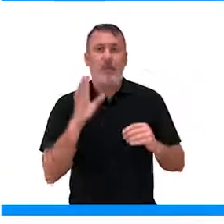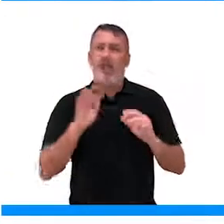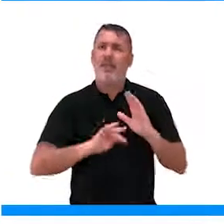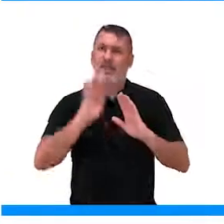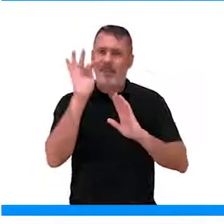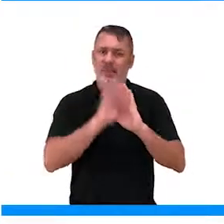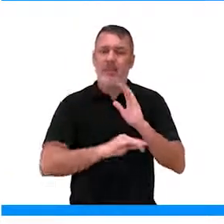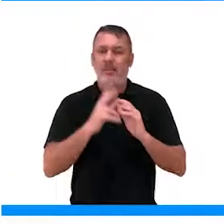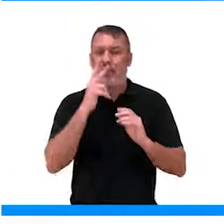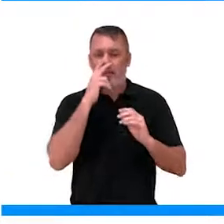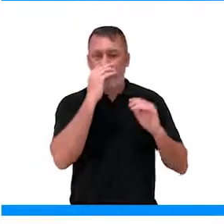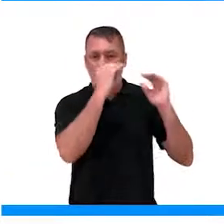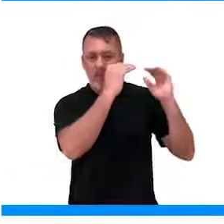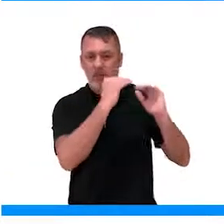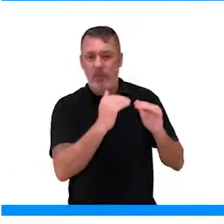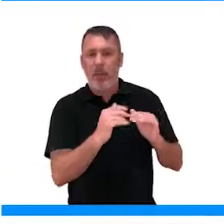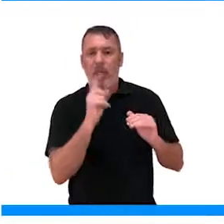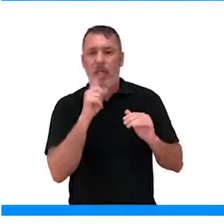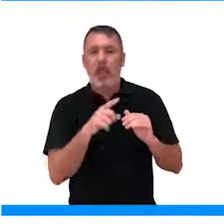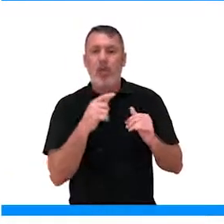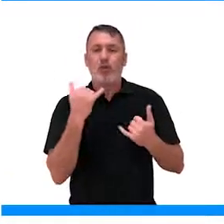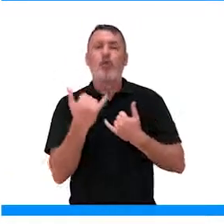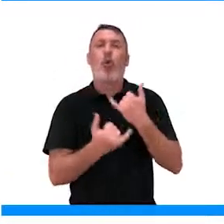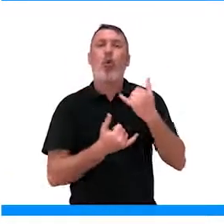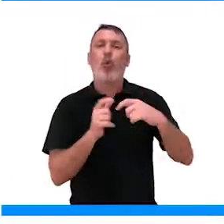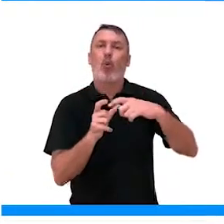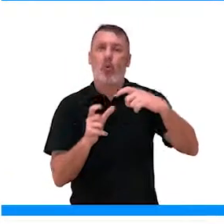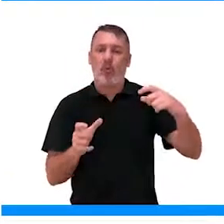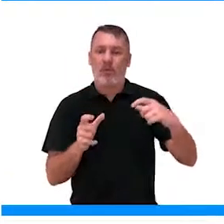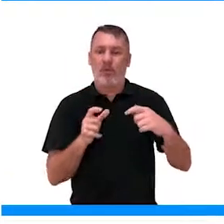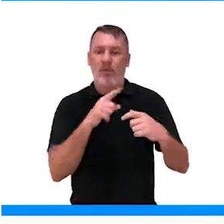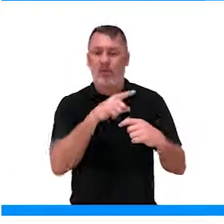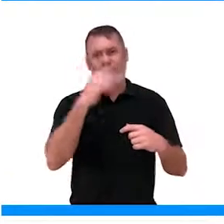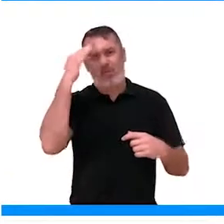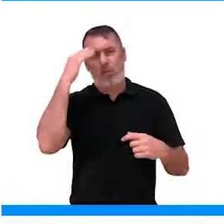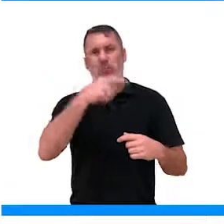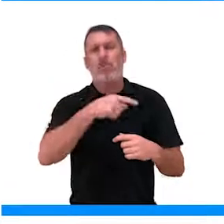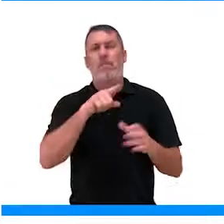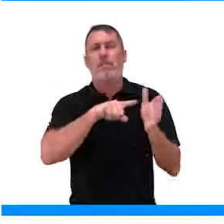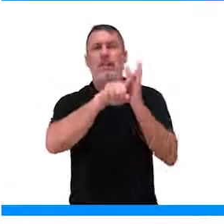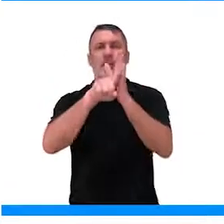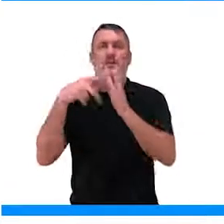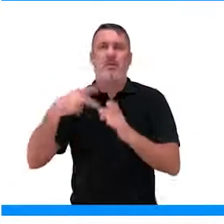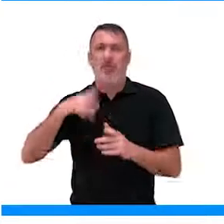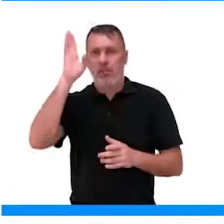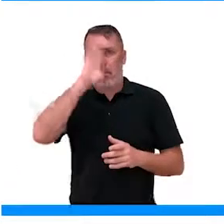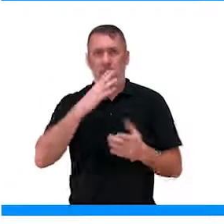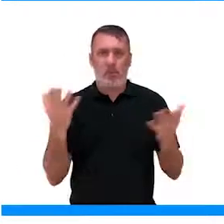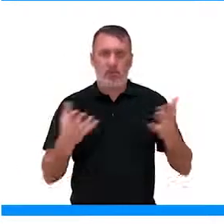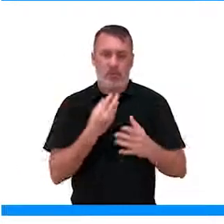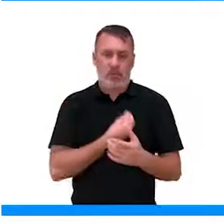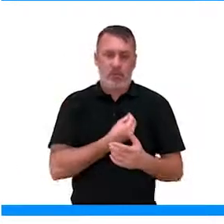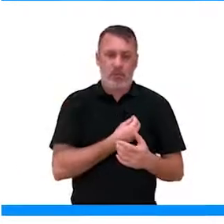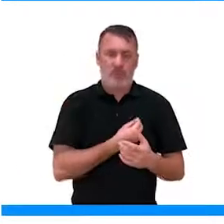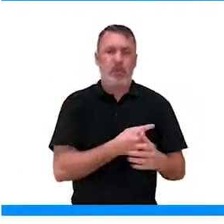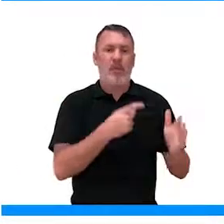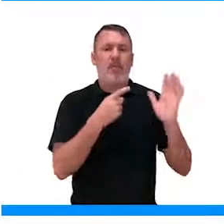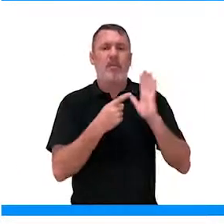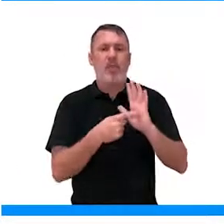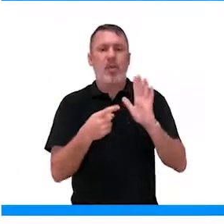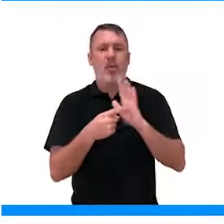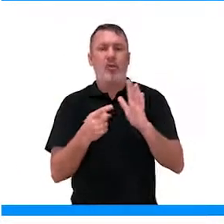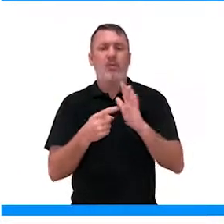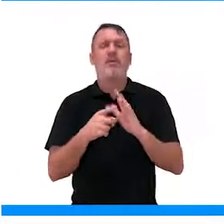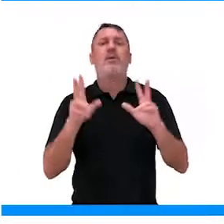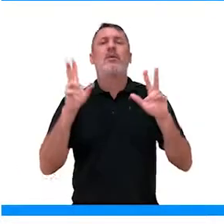tem o formato de uma carta de jogo e apresenta dados a respeito de Marcelo, premiado pesquisador brasileiro da atualidade. Essa